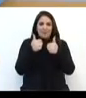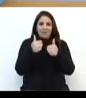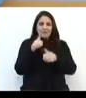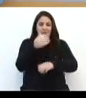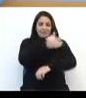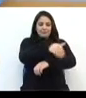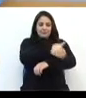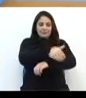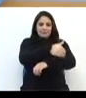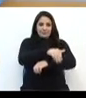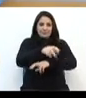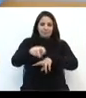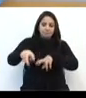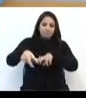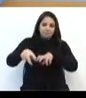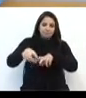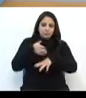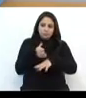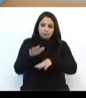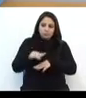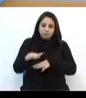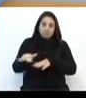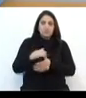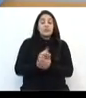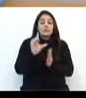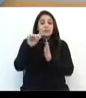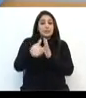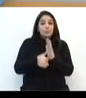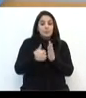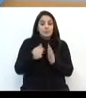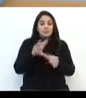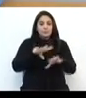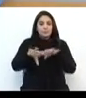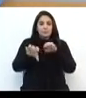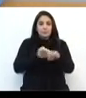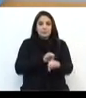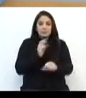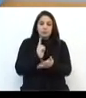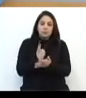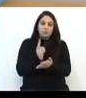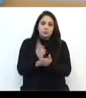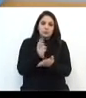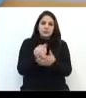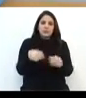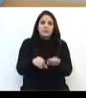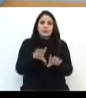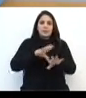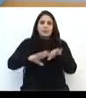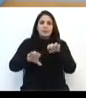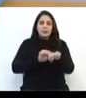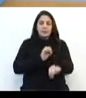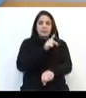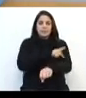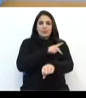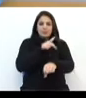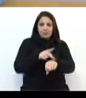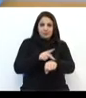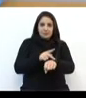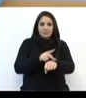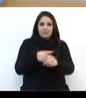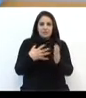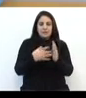estradas vicinais. Logo depois, apareceu a formação continuada e a prática pedagógica da rede